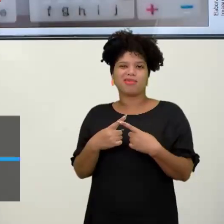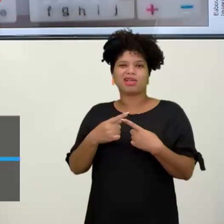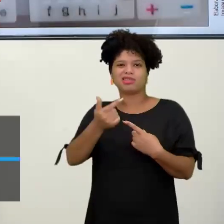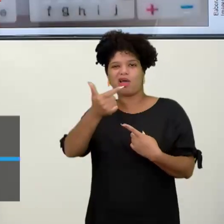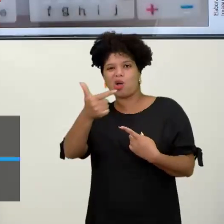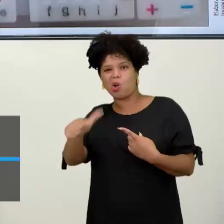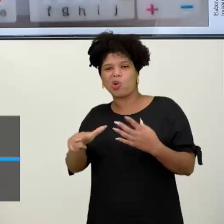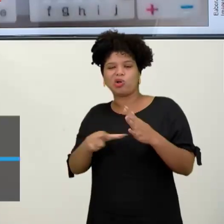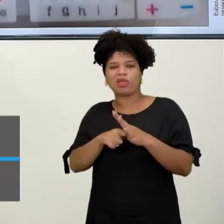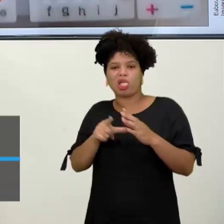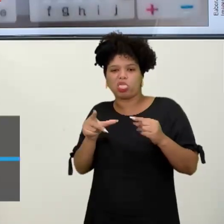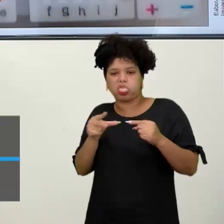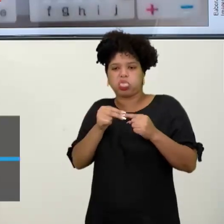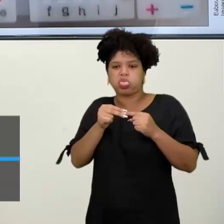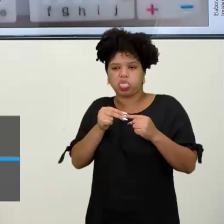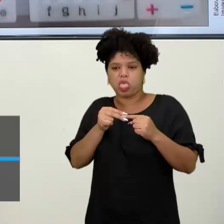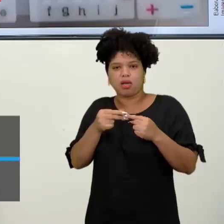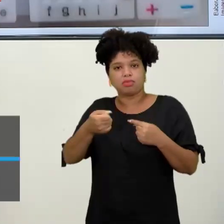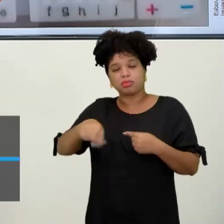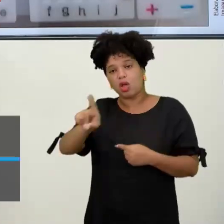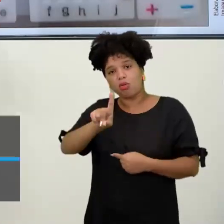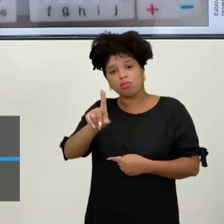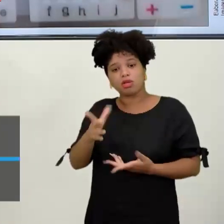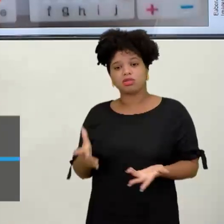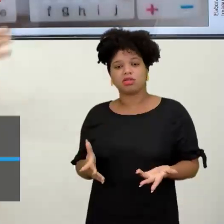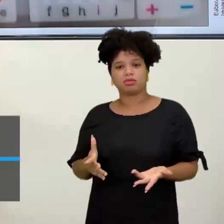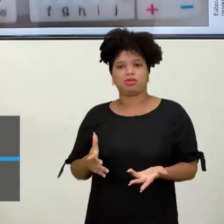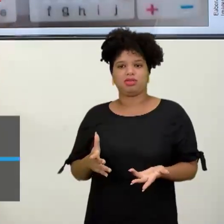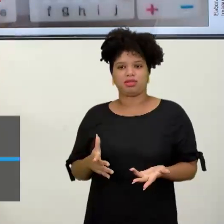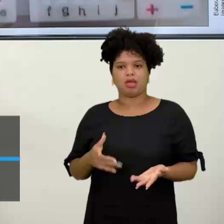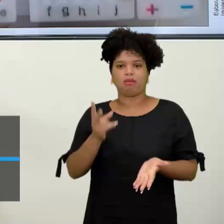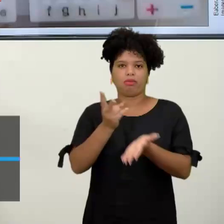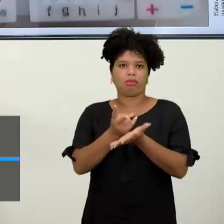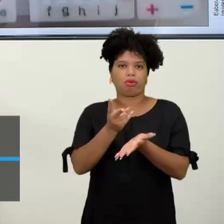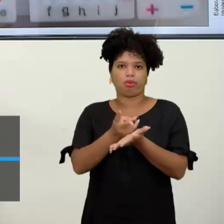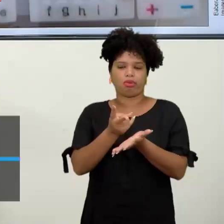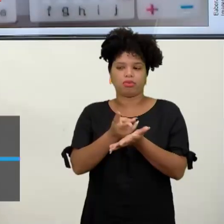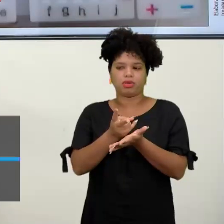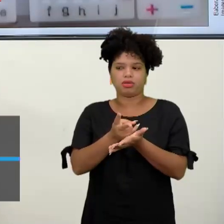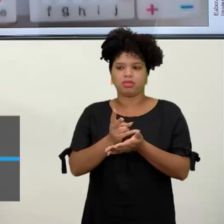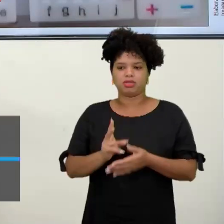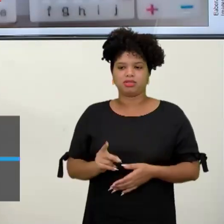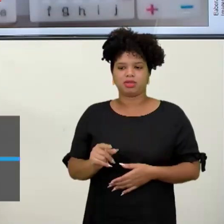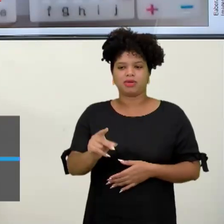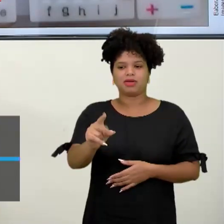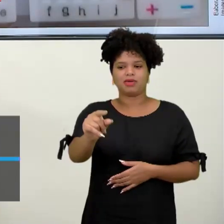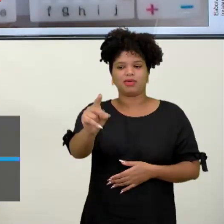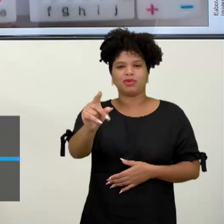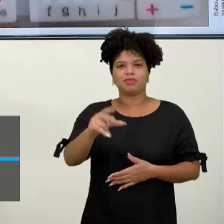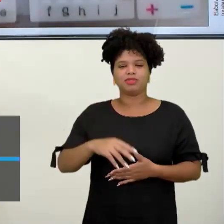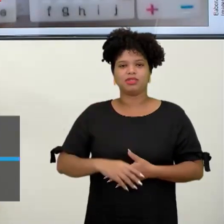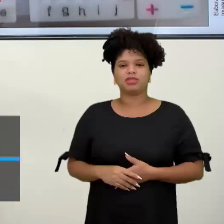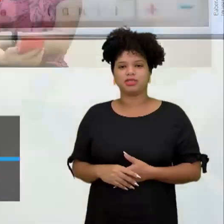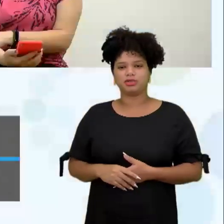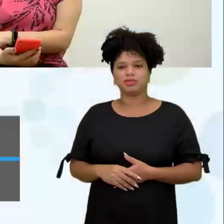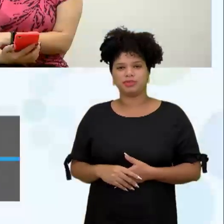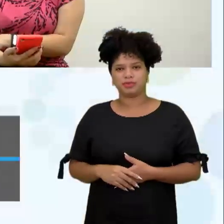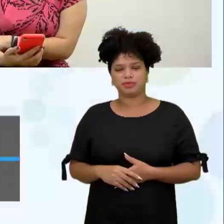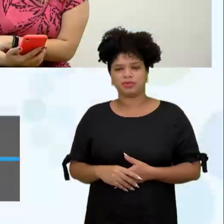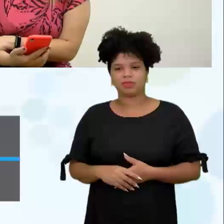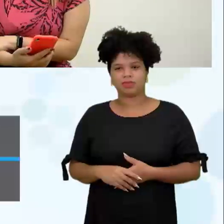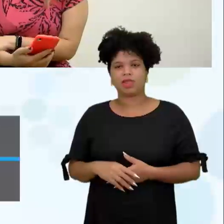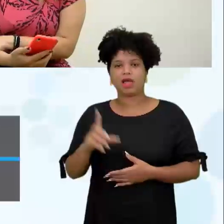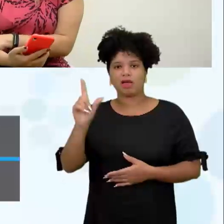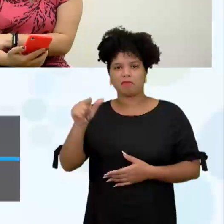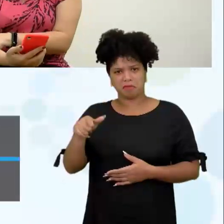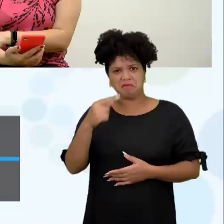sem precisar grudar elas eternamente num laço eterno. Bonito, né? Profundo.